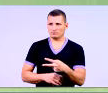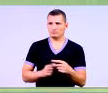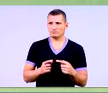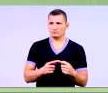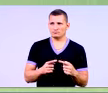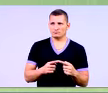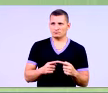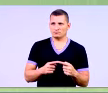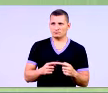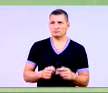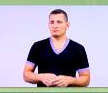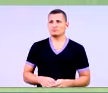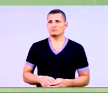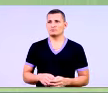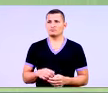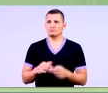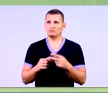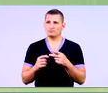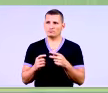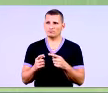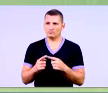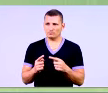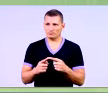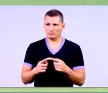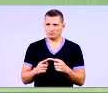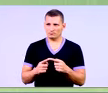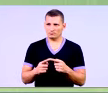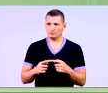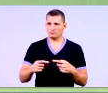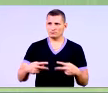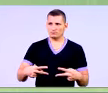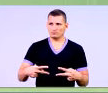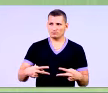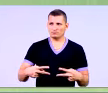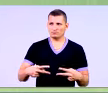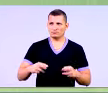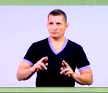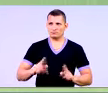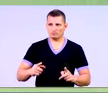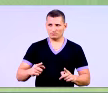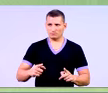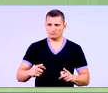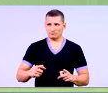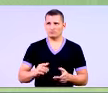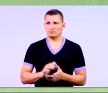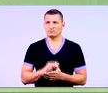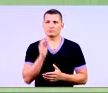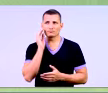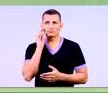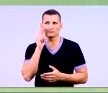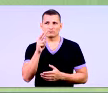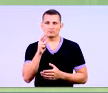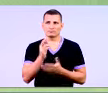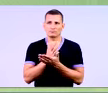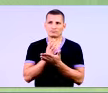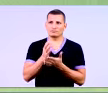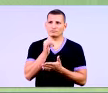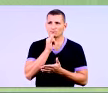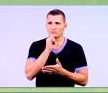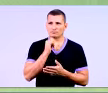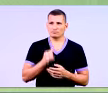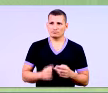apenas igual e operador diferente a gente possa aplicar alguns exemplos aqui olha lá dois é igual a